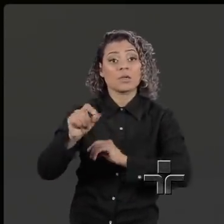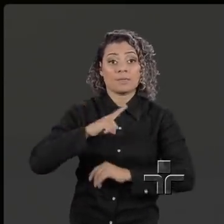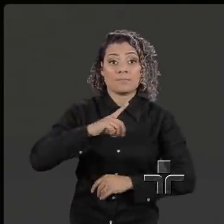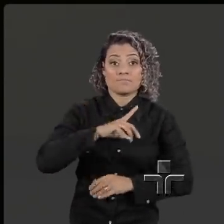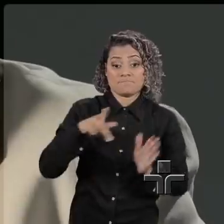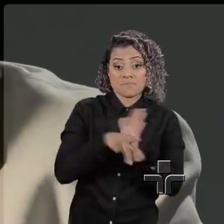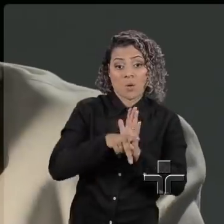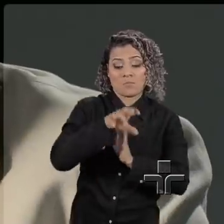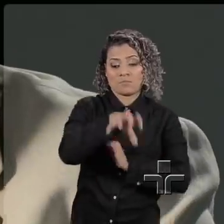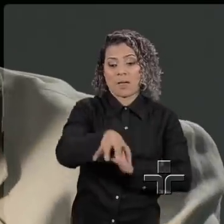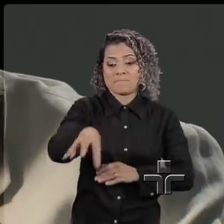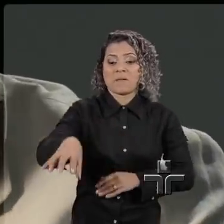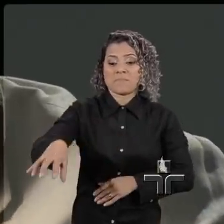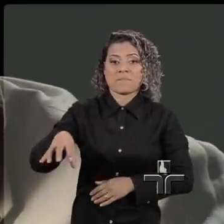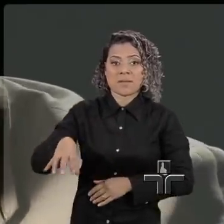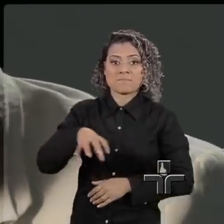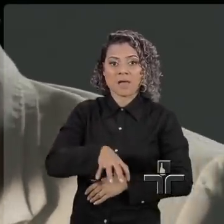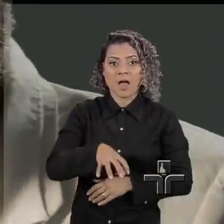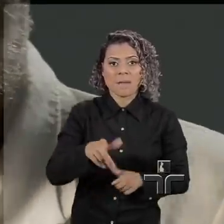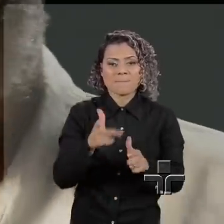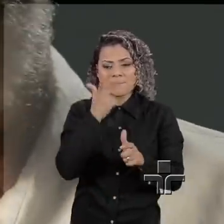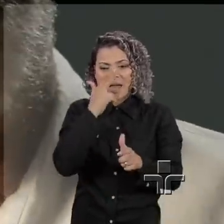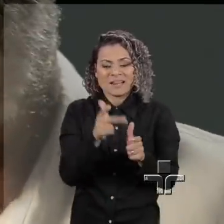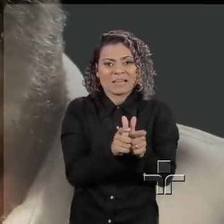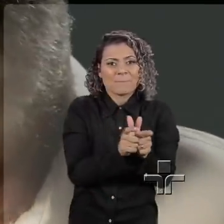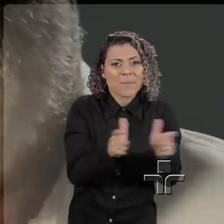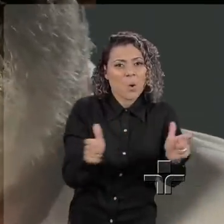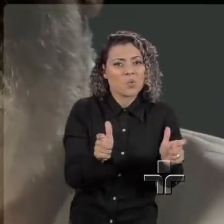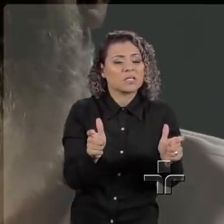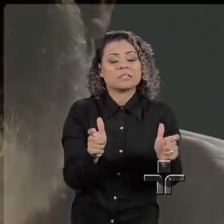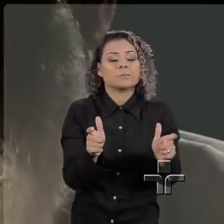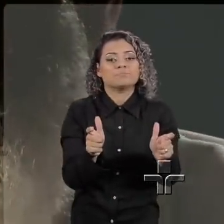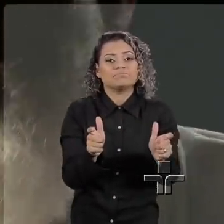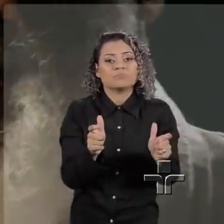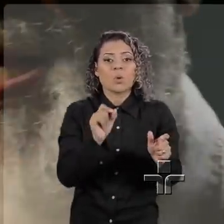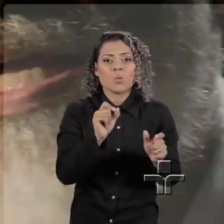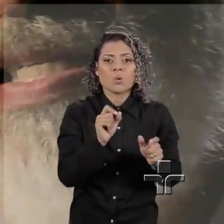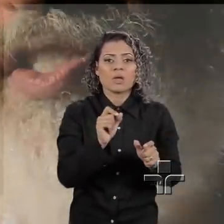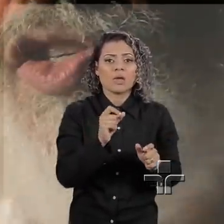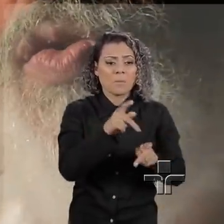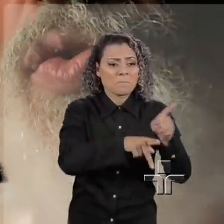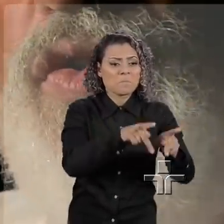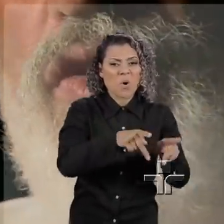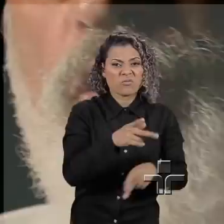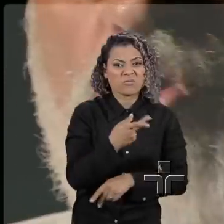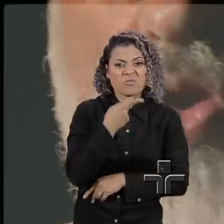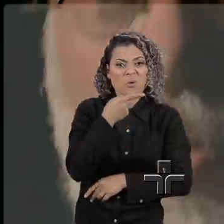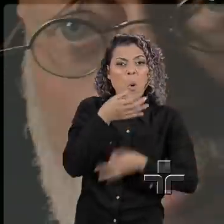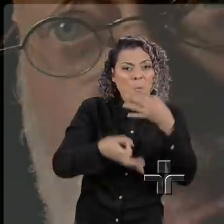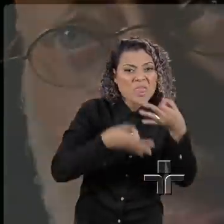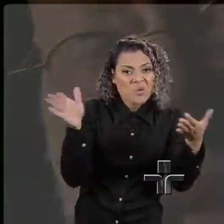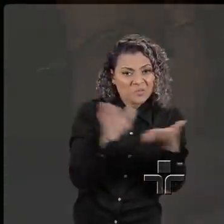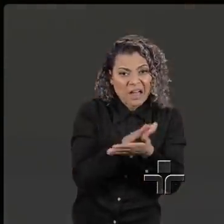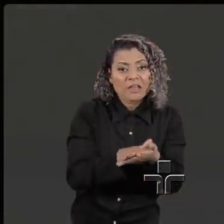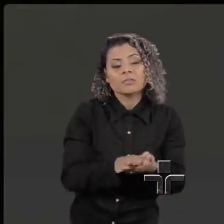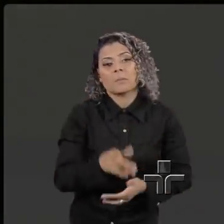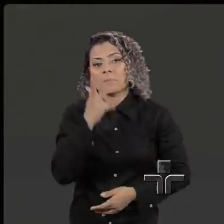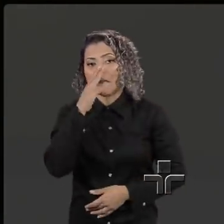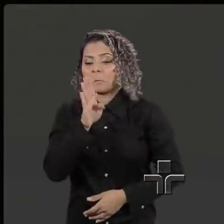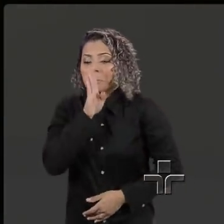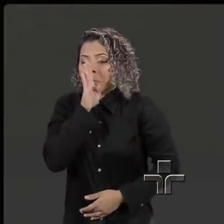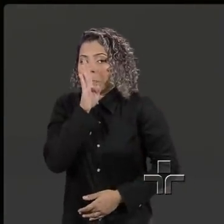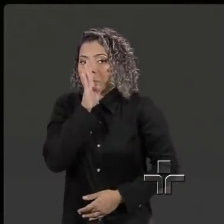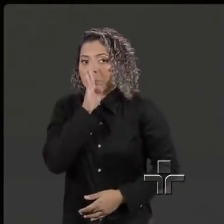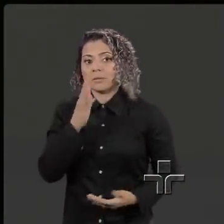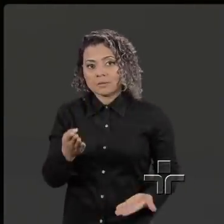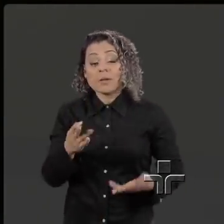setores, durante muito tempo, silenciados da sociedade, que traz esse discurso de costumes, né? Um candidato que se